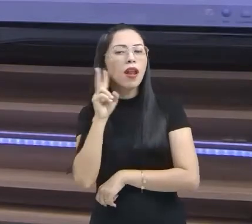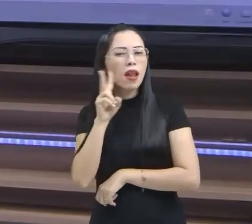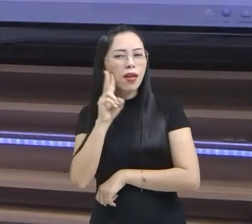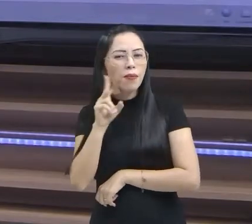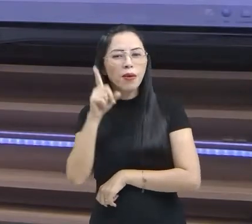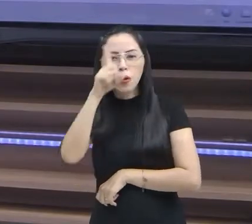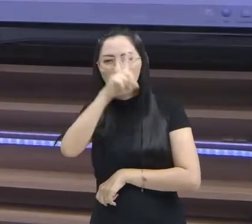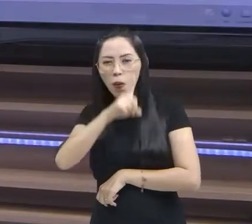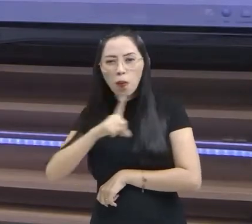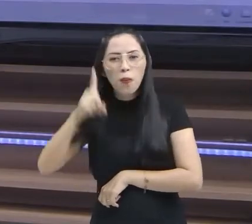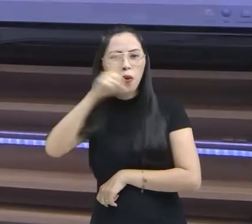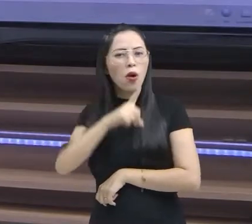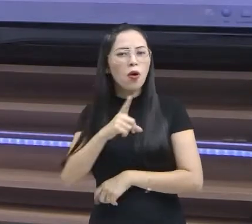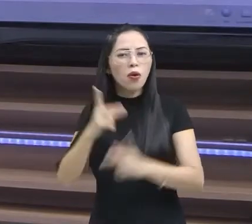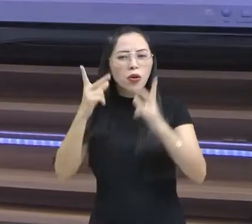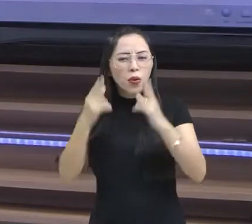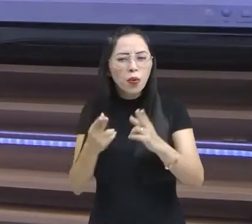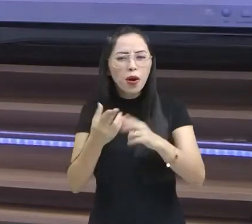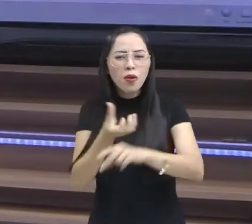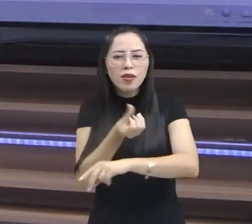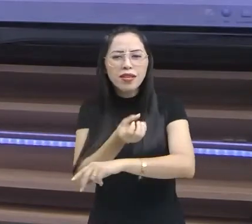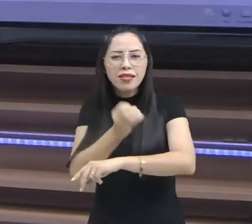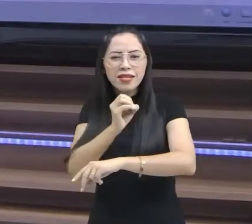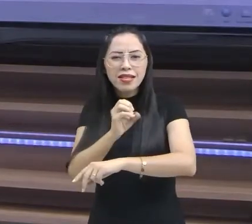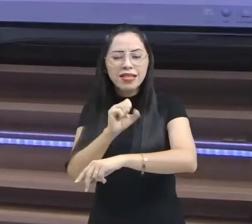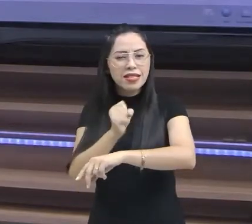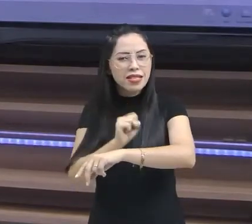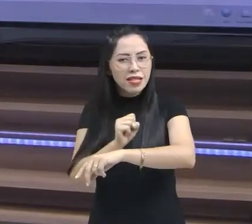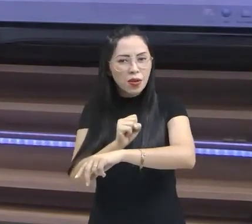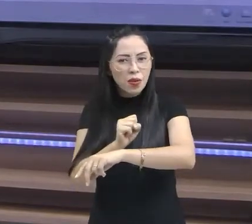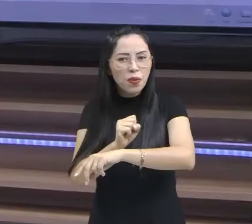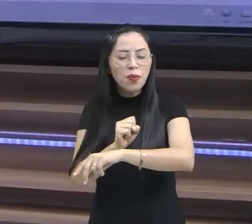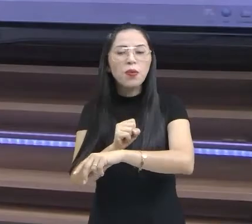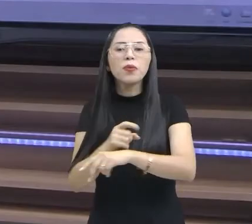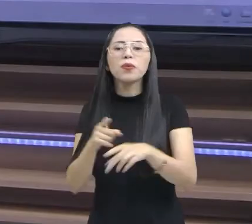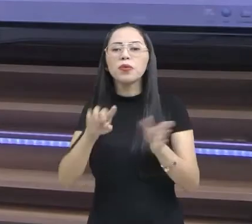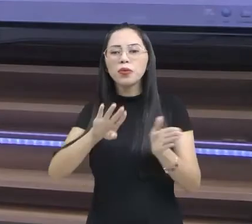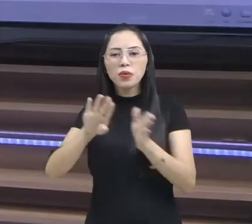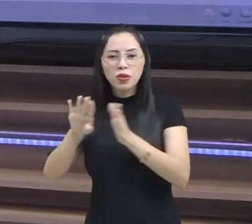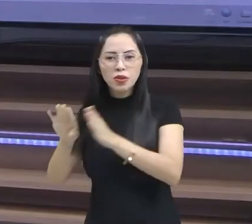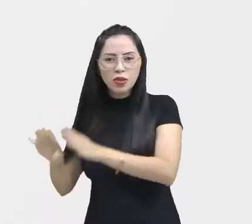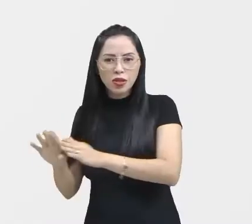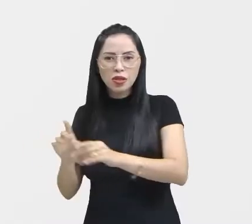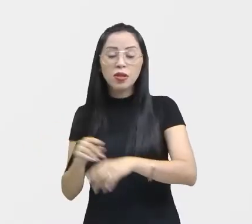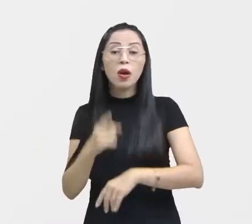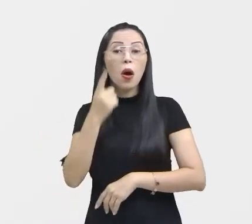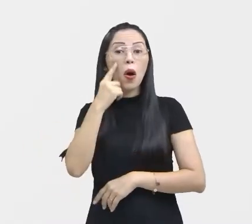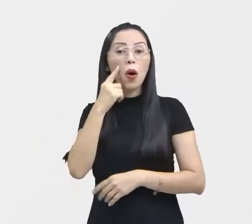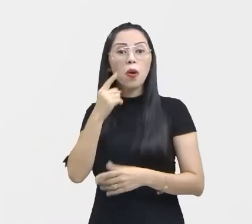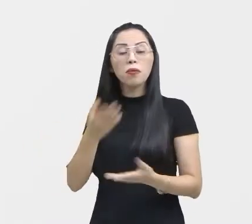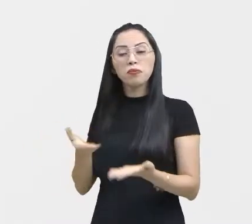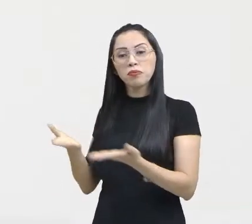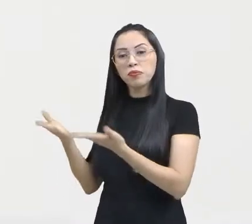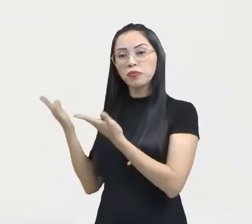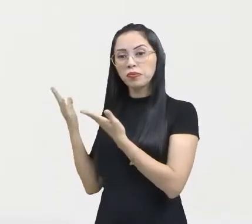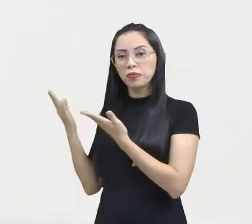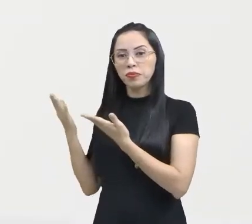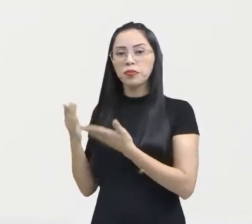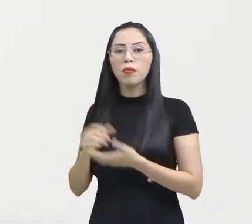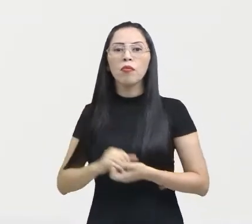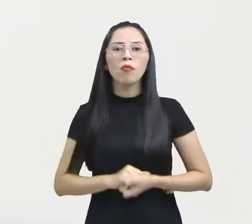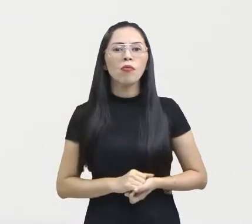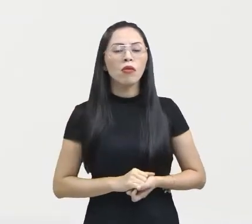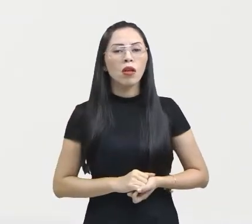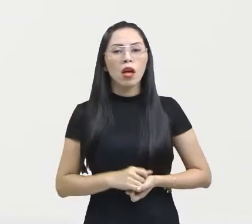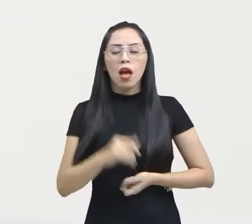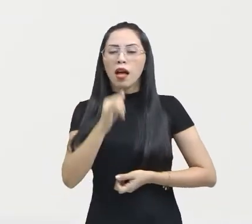60 minutos e um minuto tem 60 segundos. Vamos a um probleminha para entender melhor, de olho na tela. Para ir de